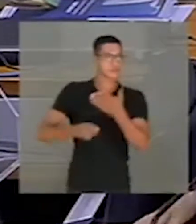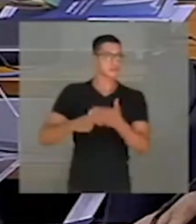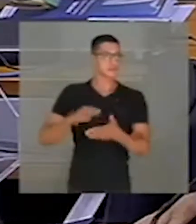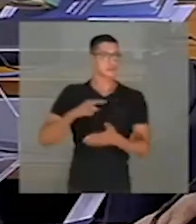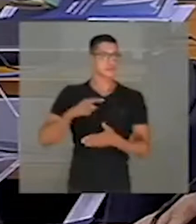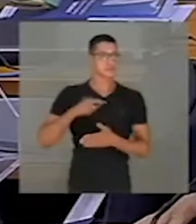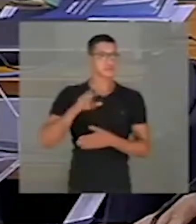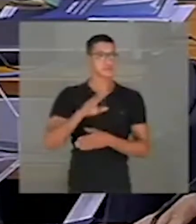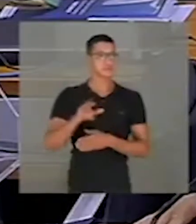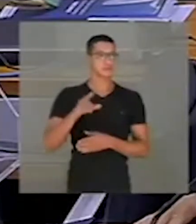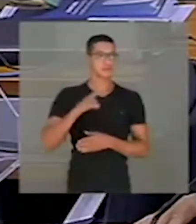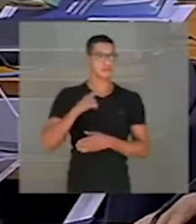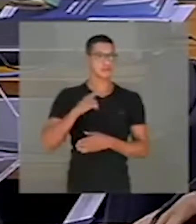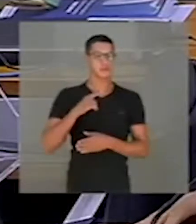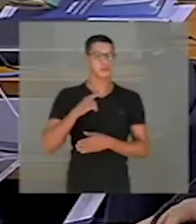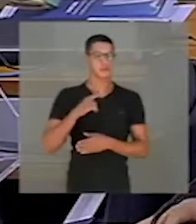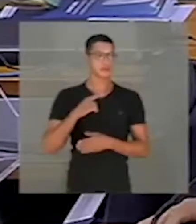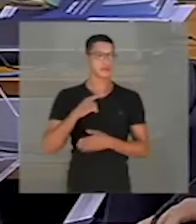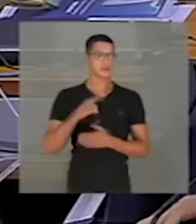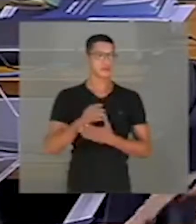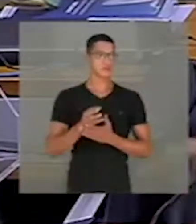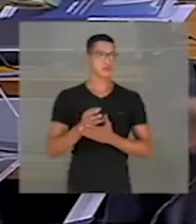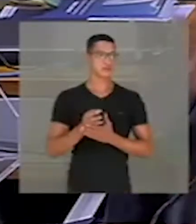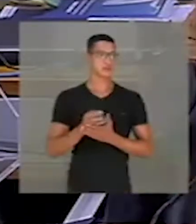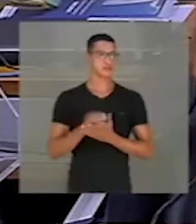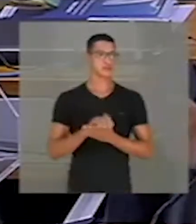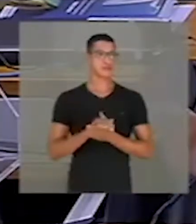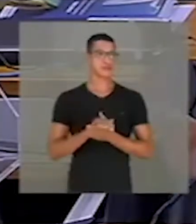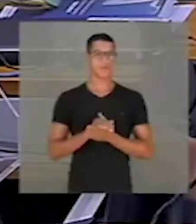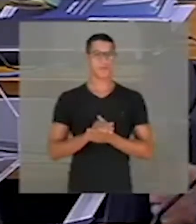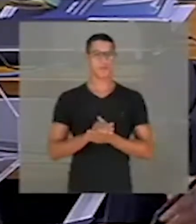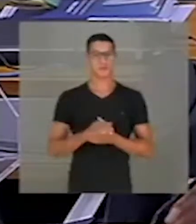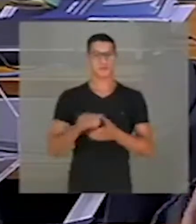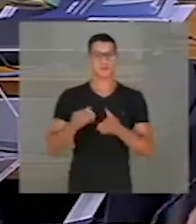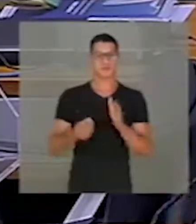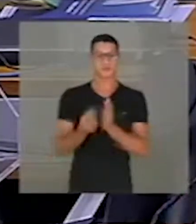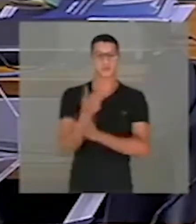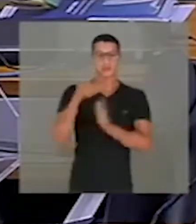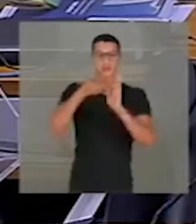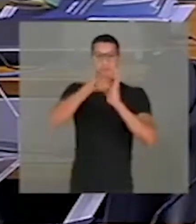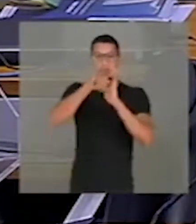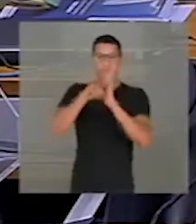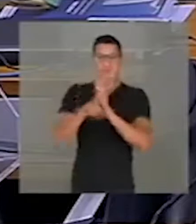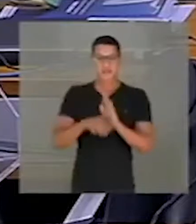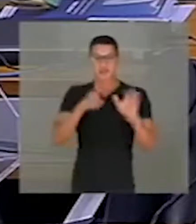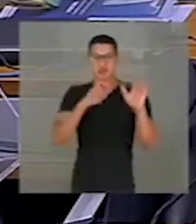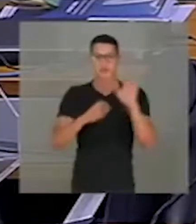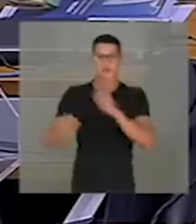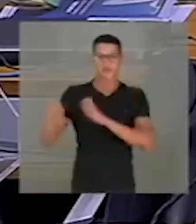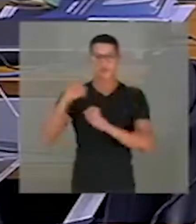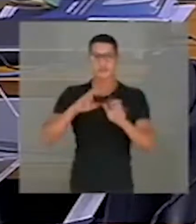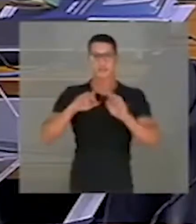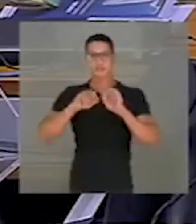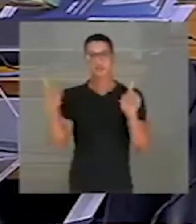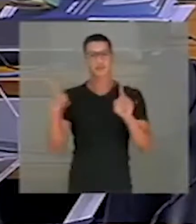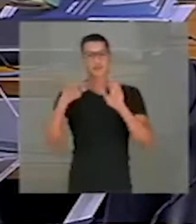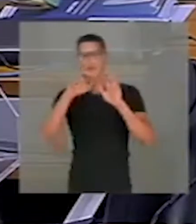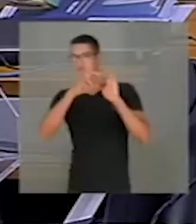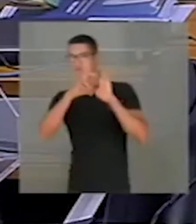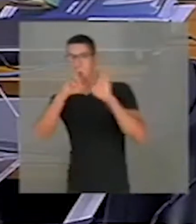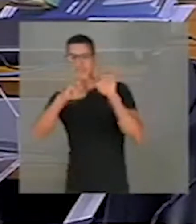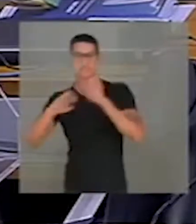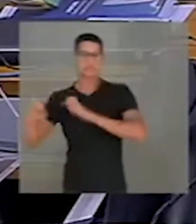news processual. Estelionato porque essa CPI nasceu para investigar, mas não